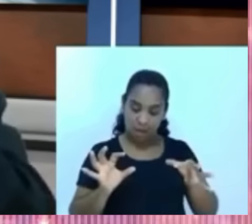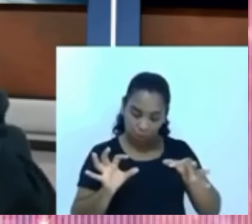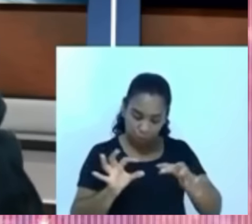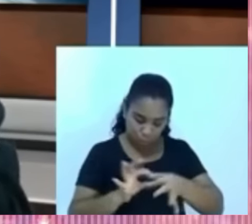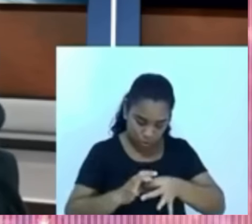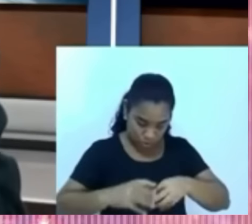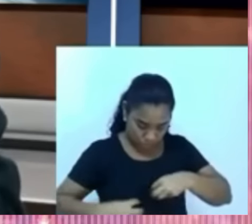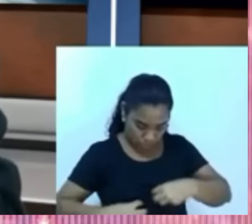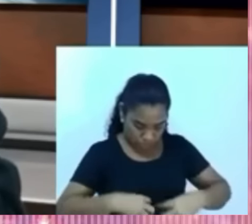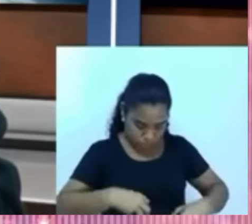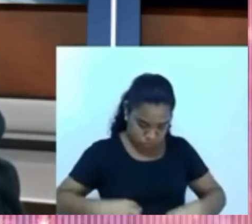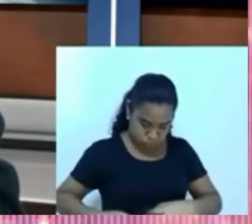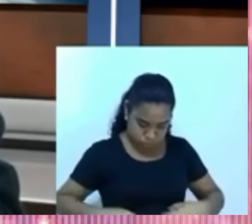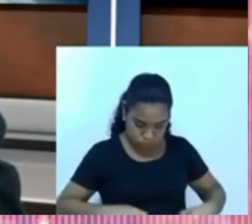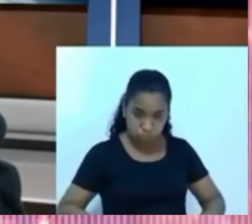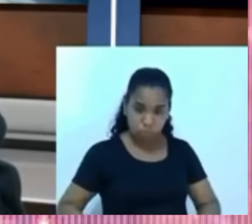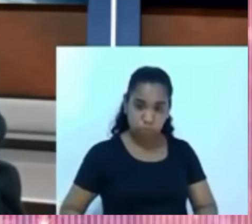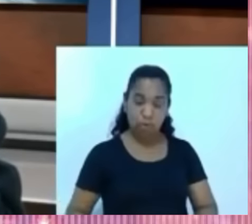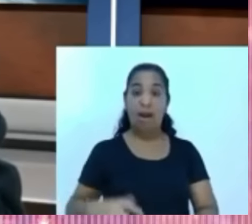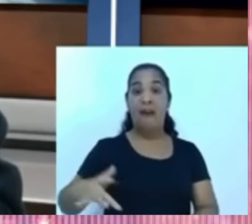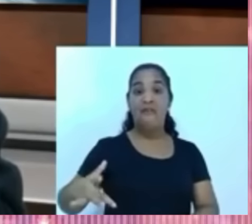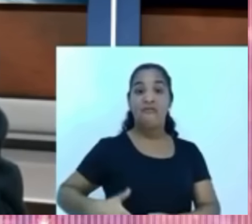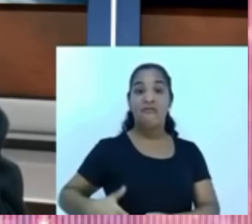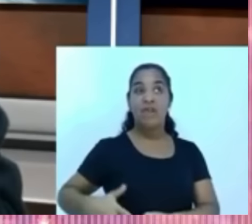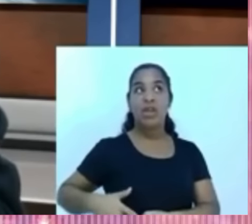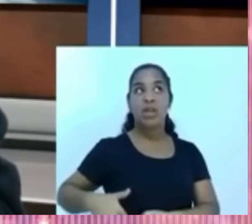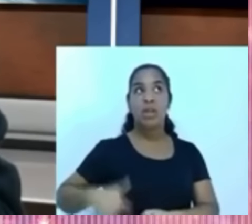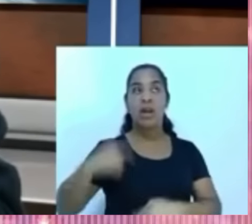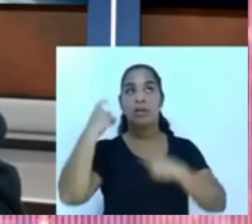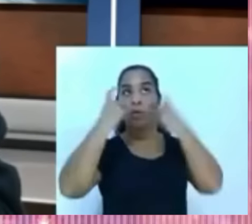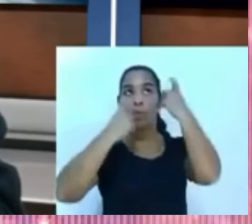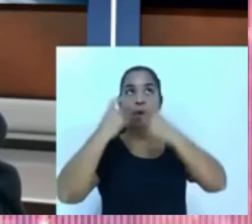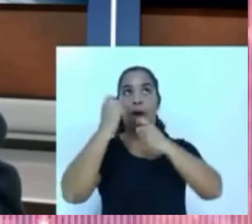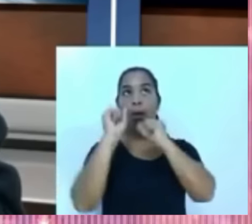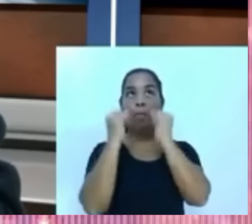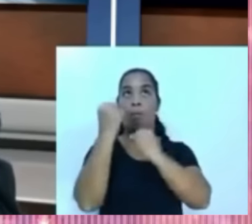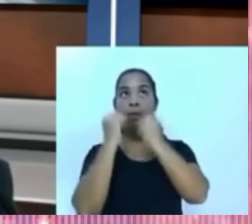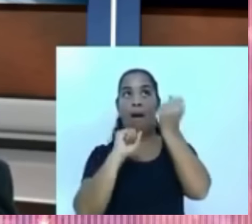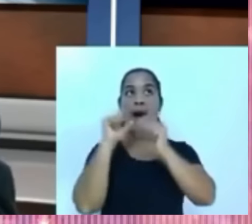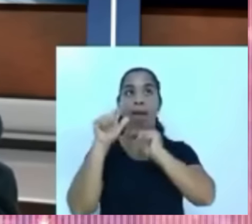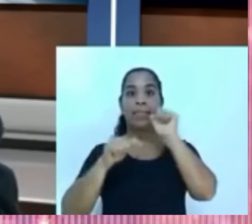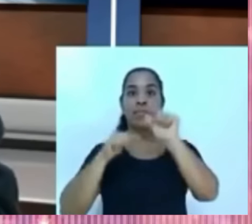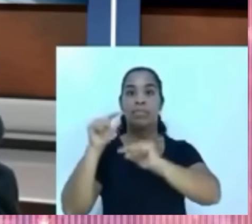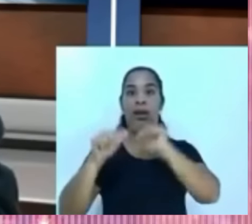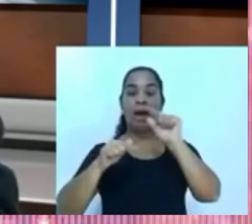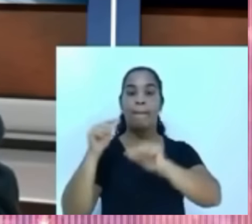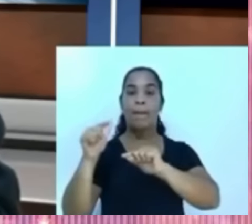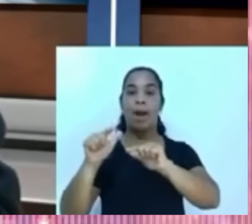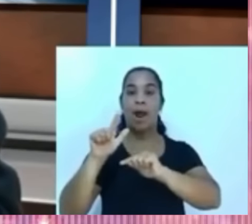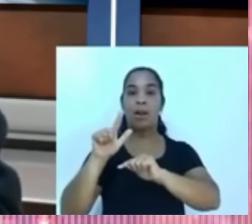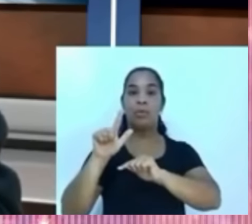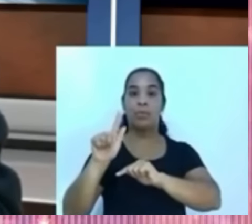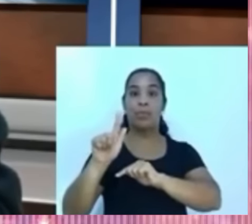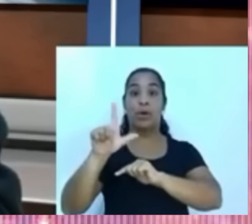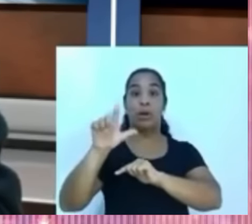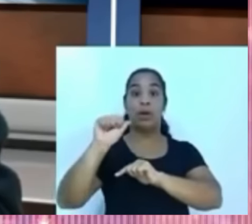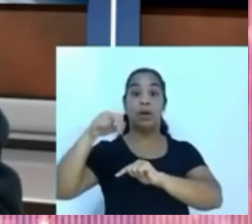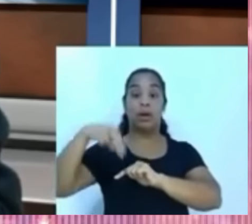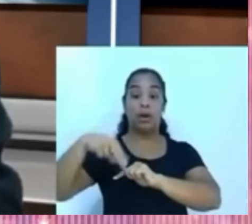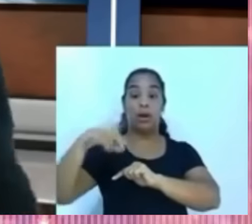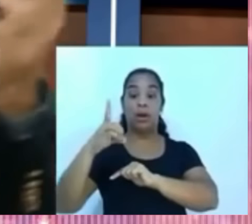enquanto o fígado tem a preocupação de realizar um trabalho como glândula endócrina os